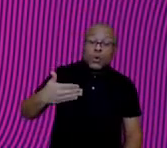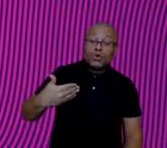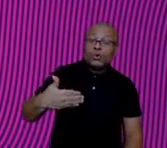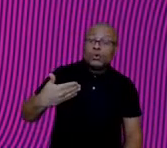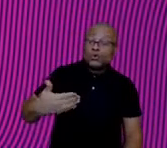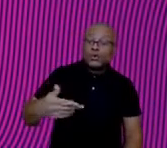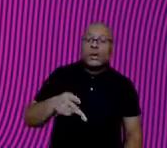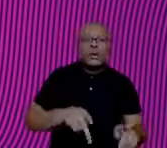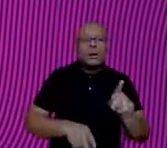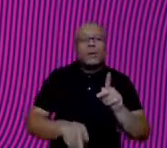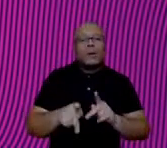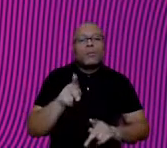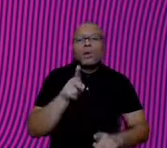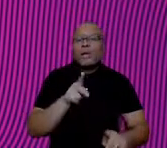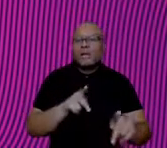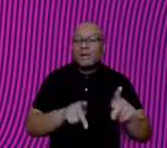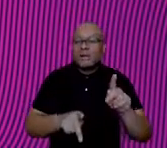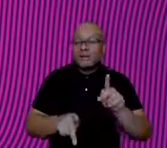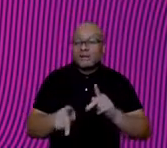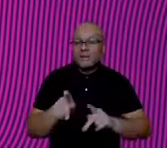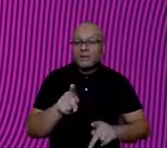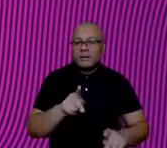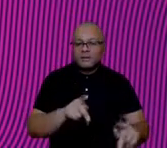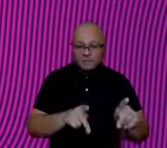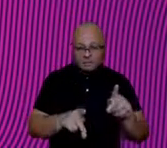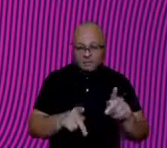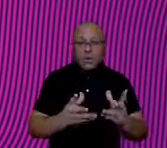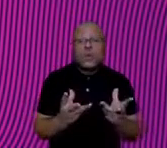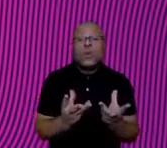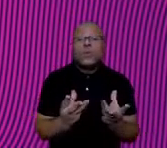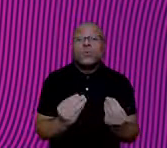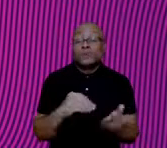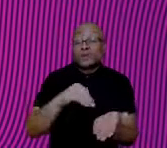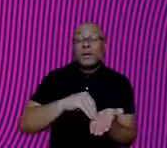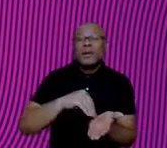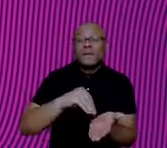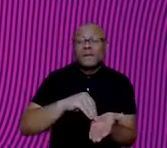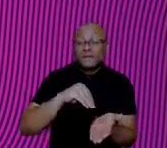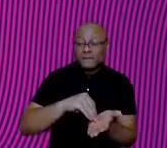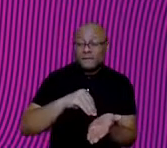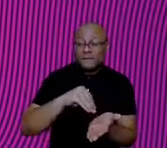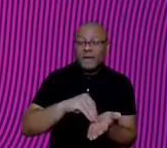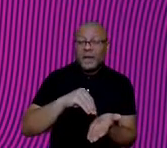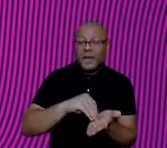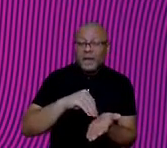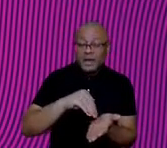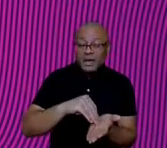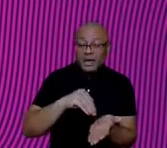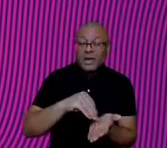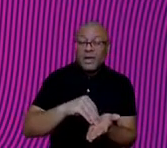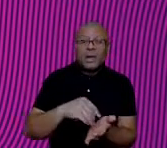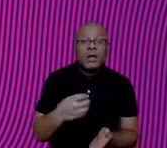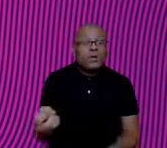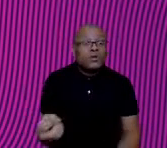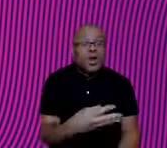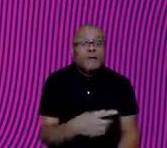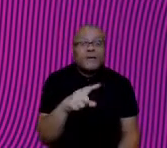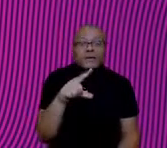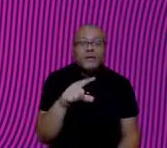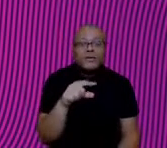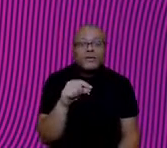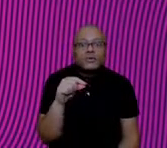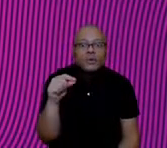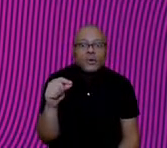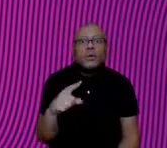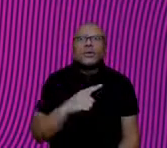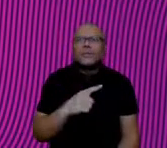uma população assim, muito carente, né? Carente de novas opções de tratamento, apesar que a gente já tem muitos recursos